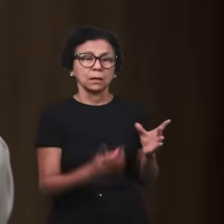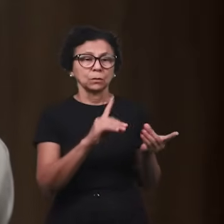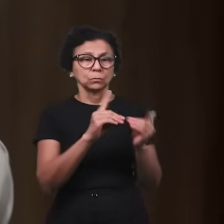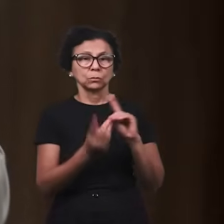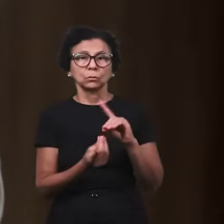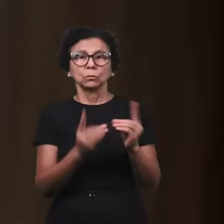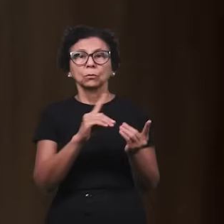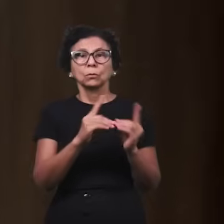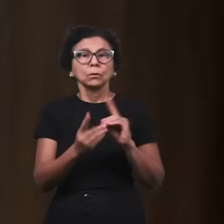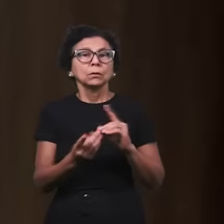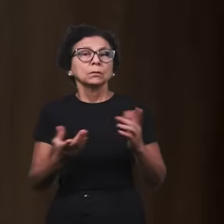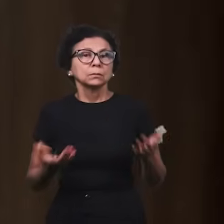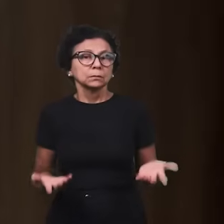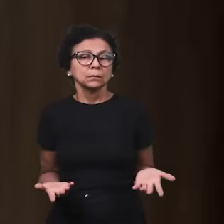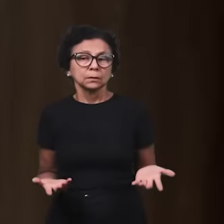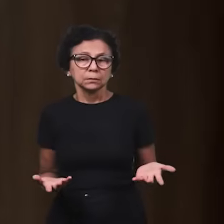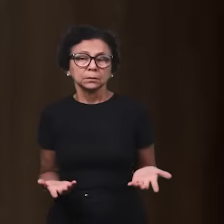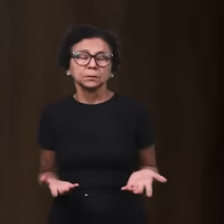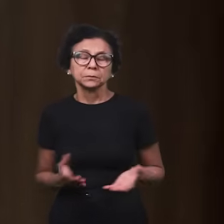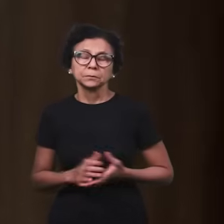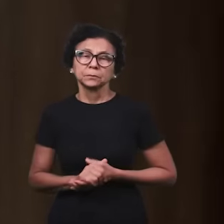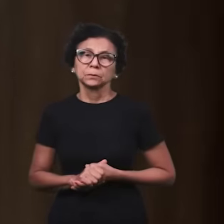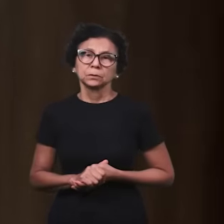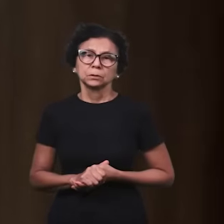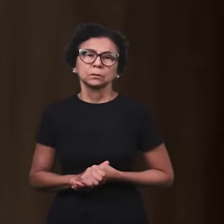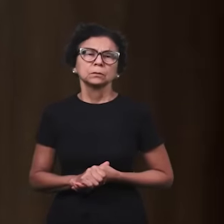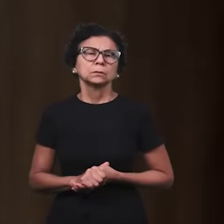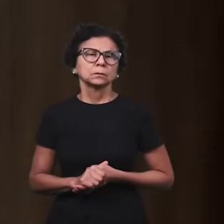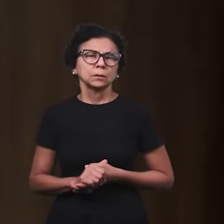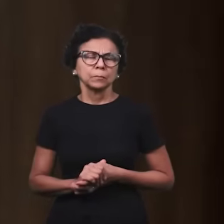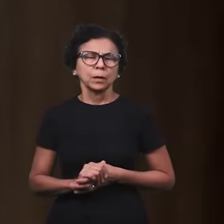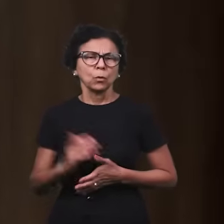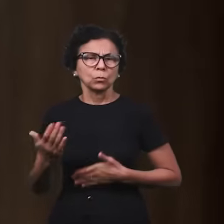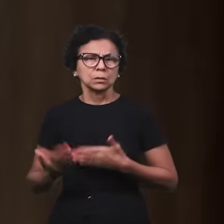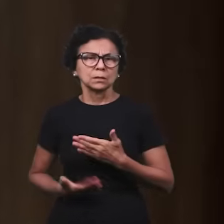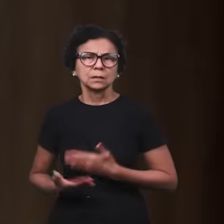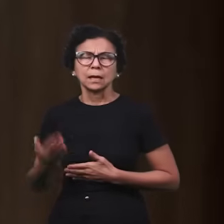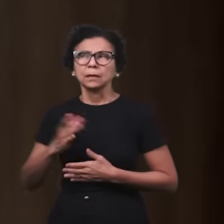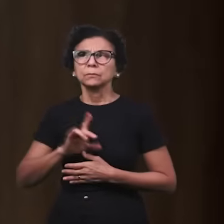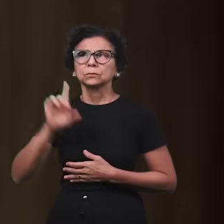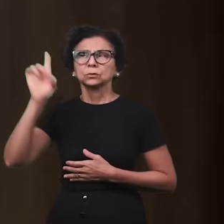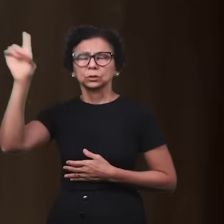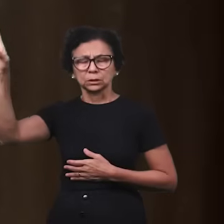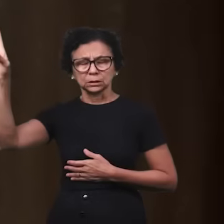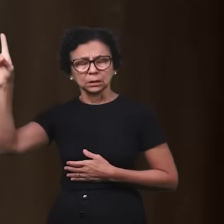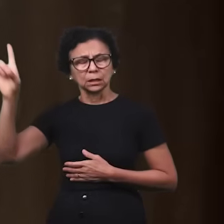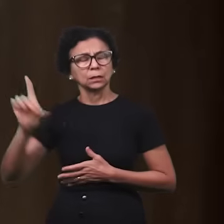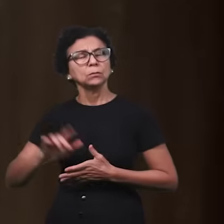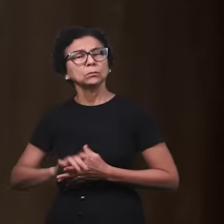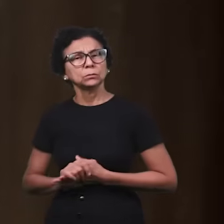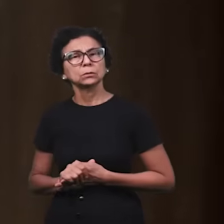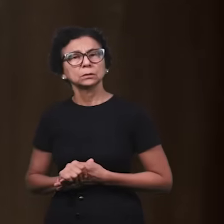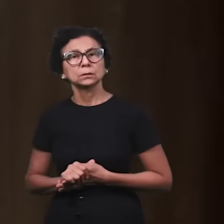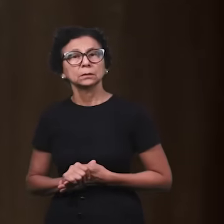seus valores. Né? Então, hoje a igreja está cercada por uma operação